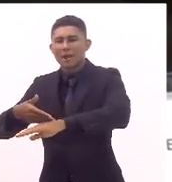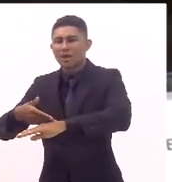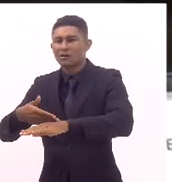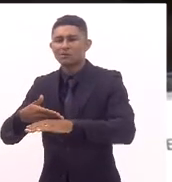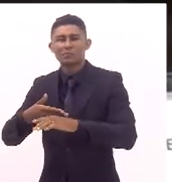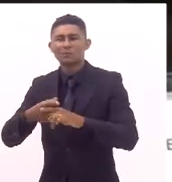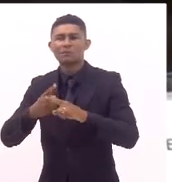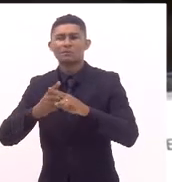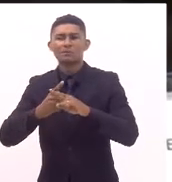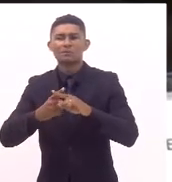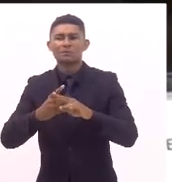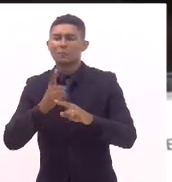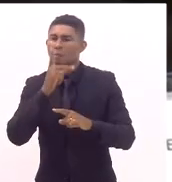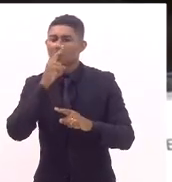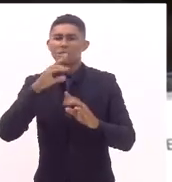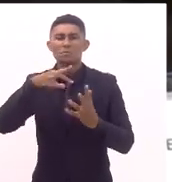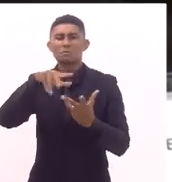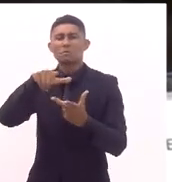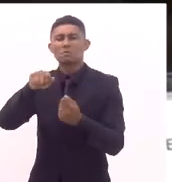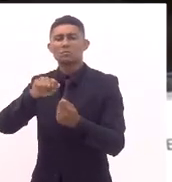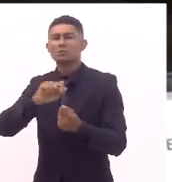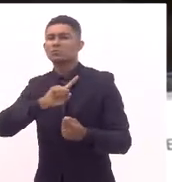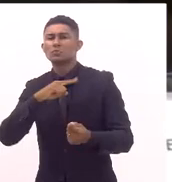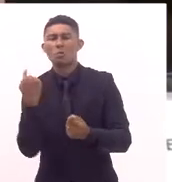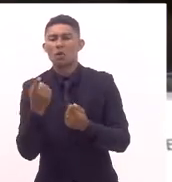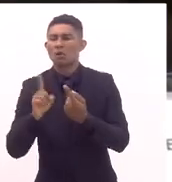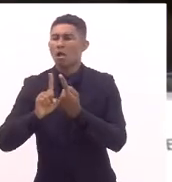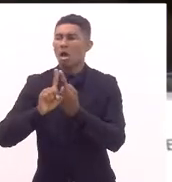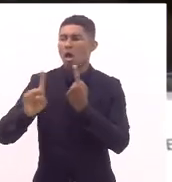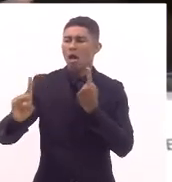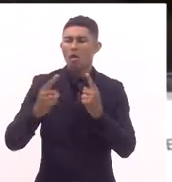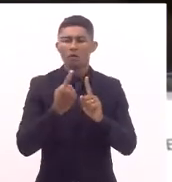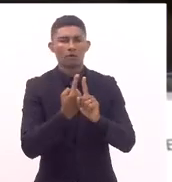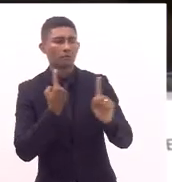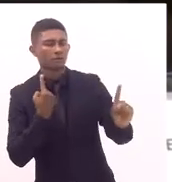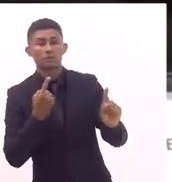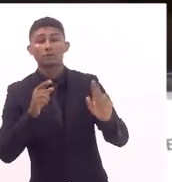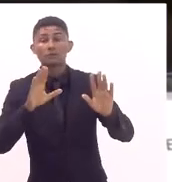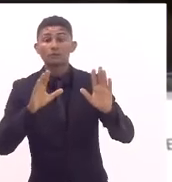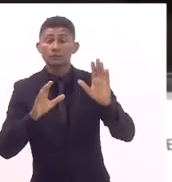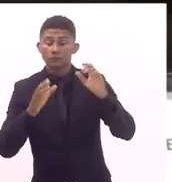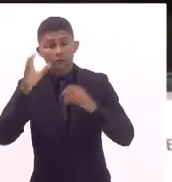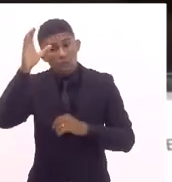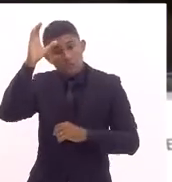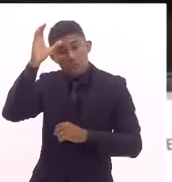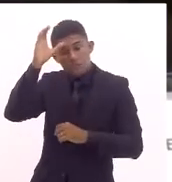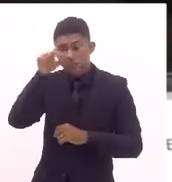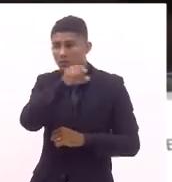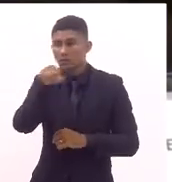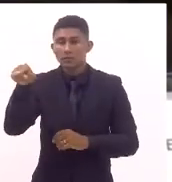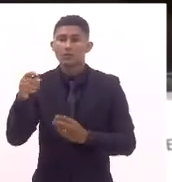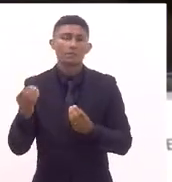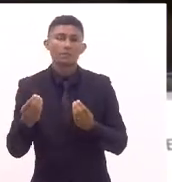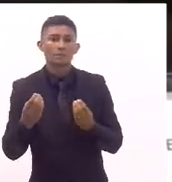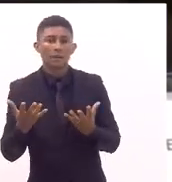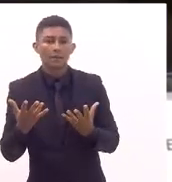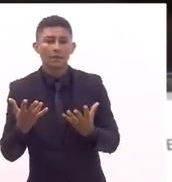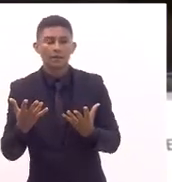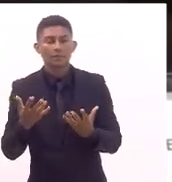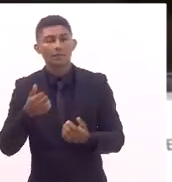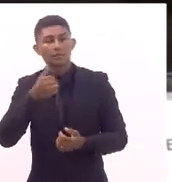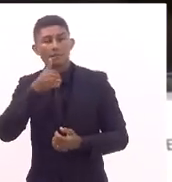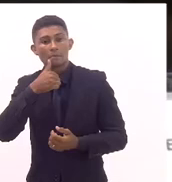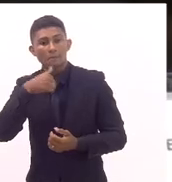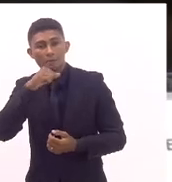que vai nos distanciando e que as tias desse caráter de unir as tias junto com as mães